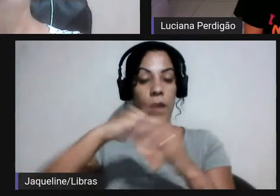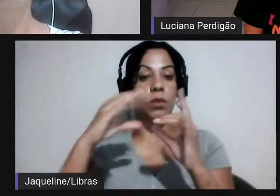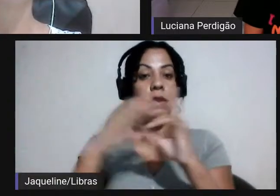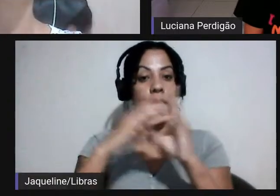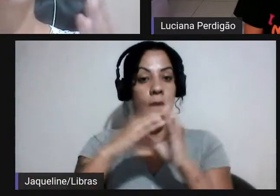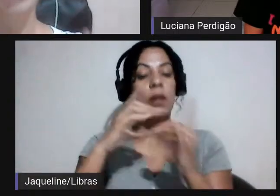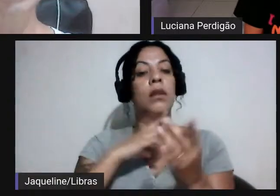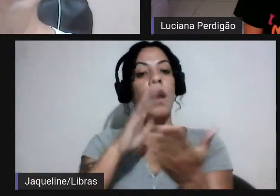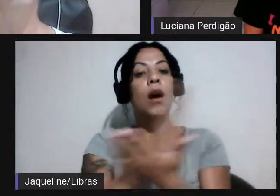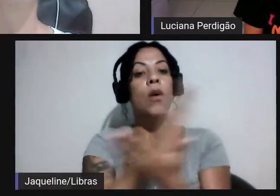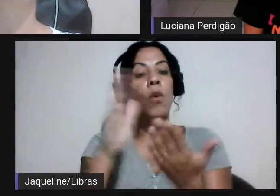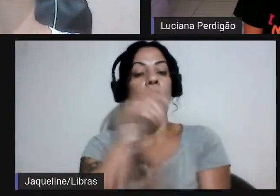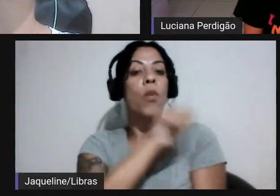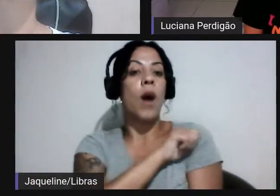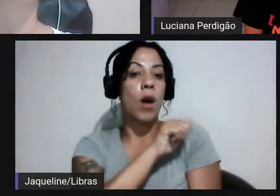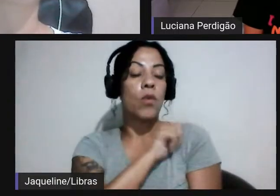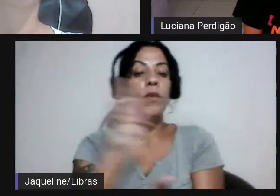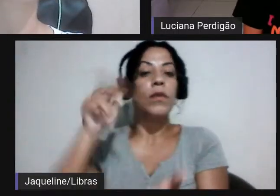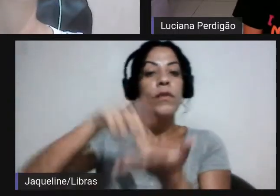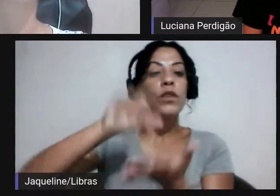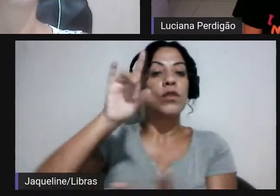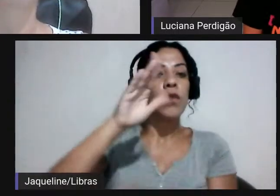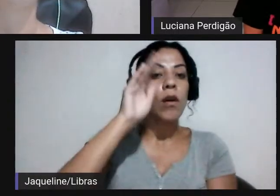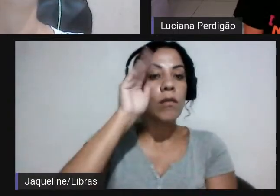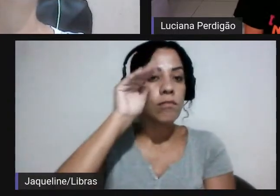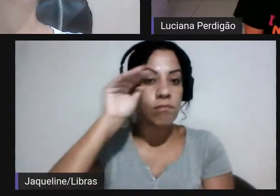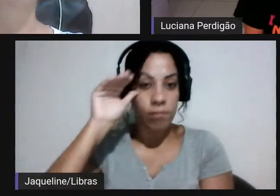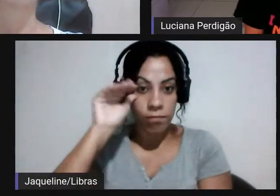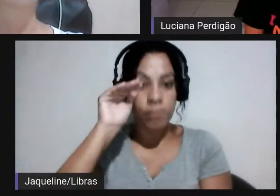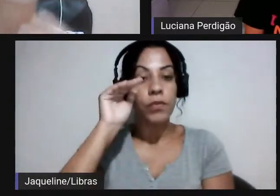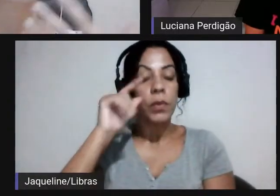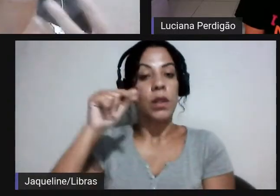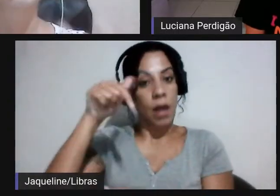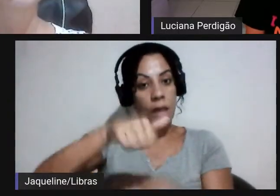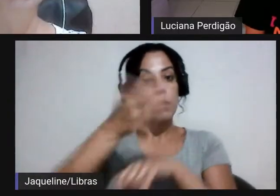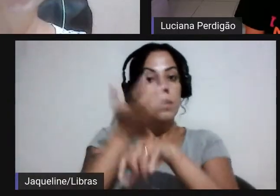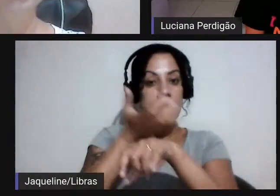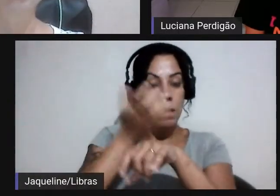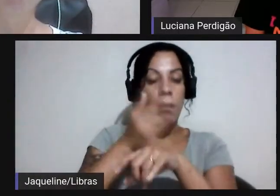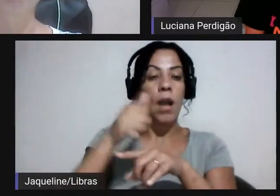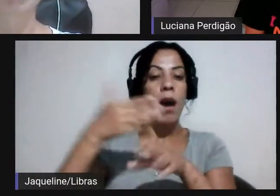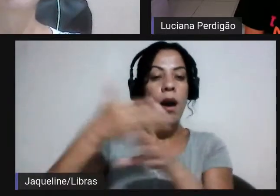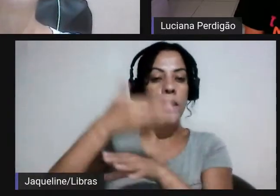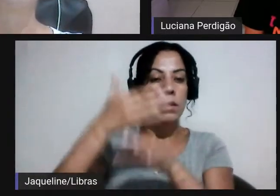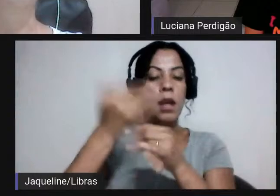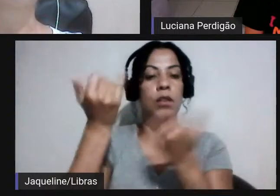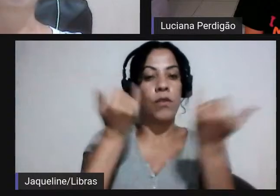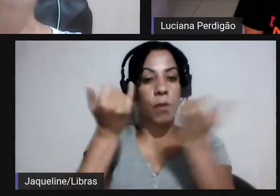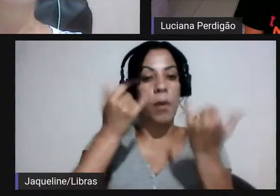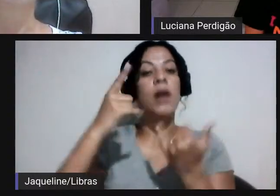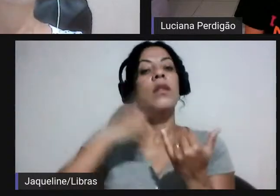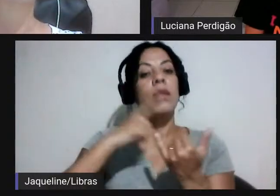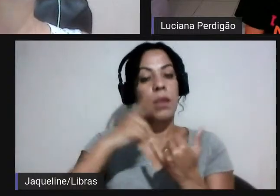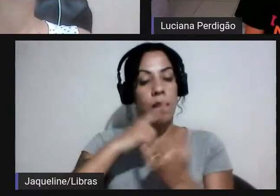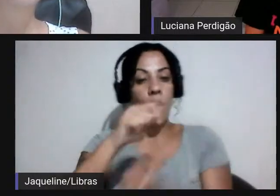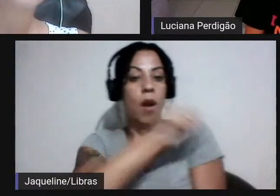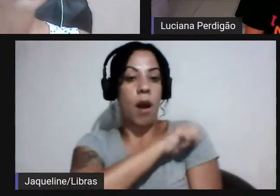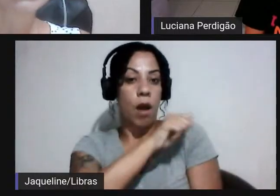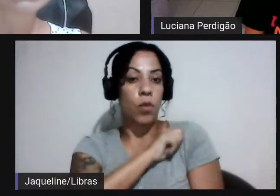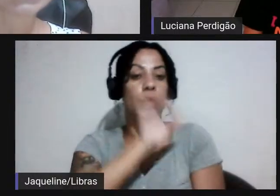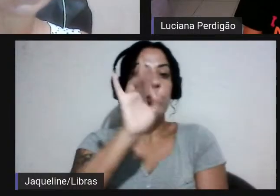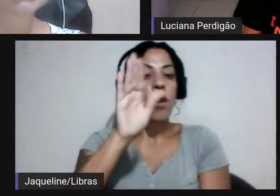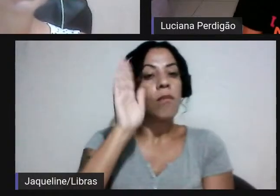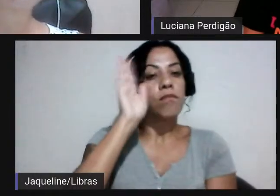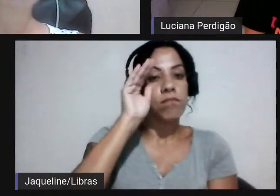inclusive alunos ouvintes nessa disciplina de acesso informacional. Então, gostaria de ressaltar a sua fala, né, o quanto que foi importante